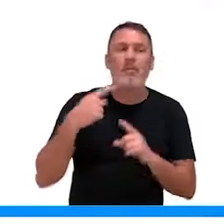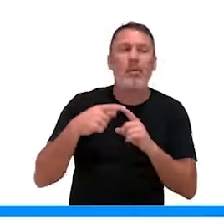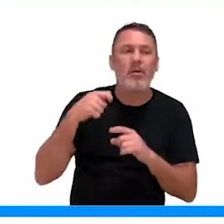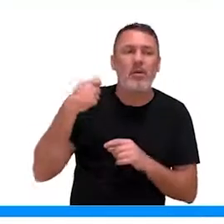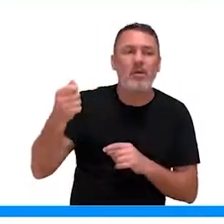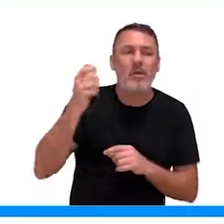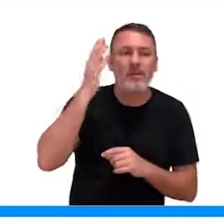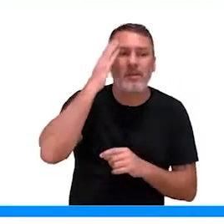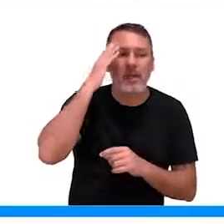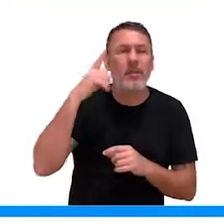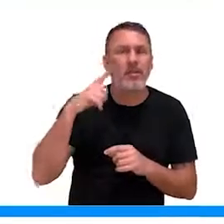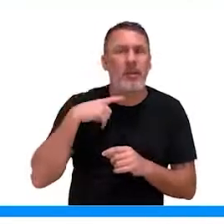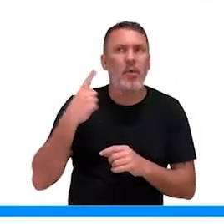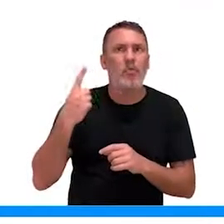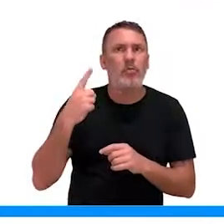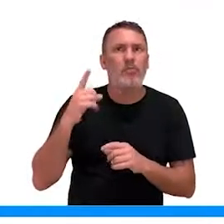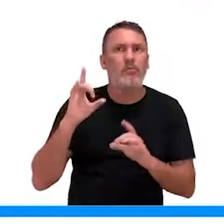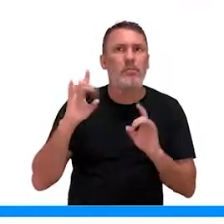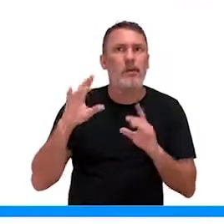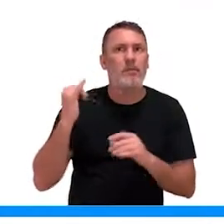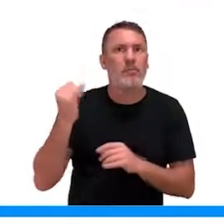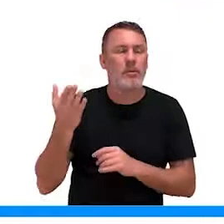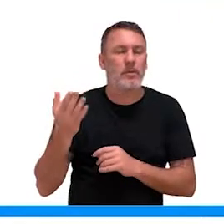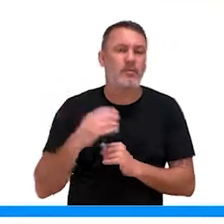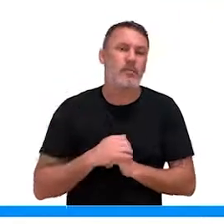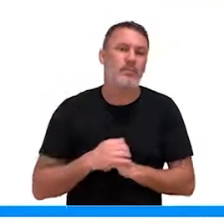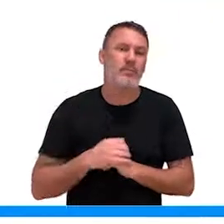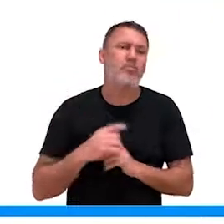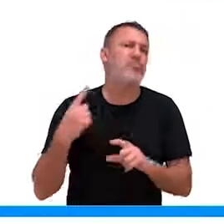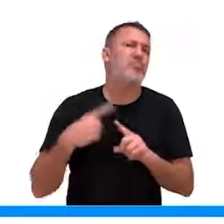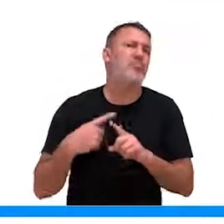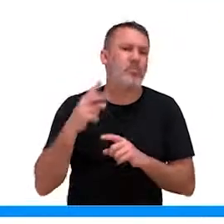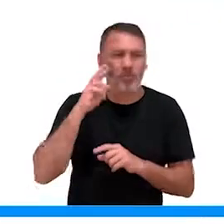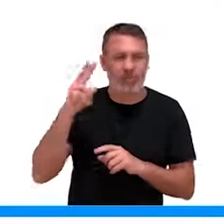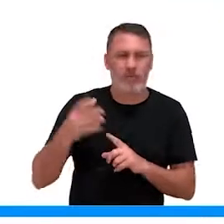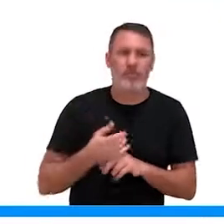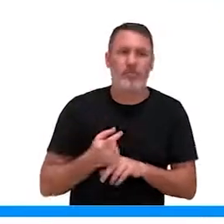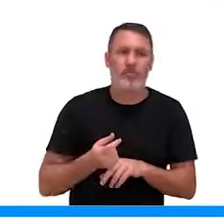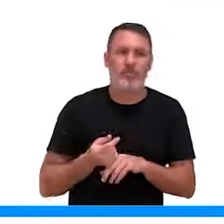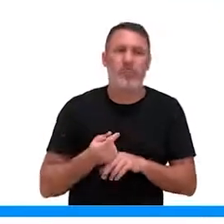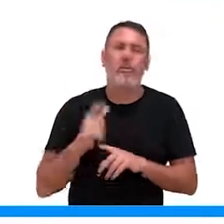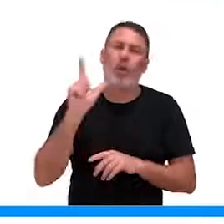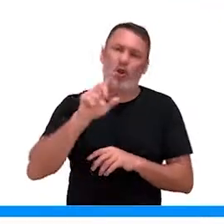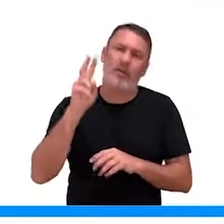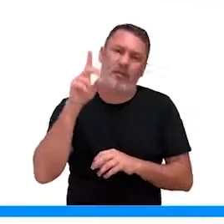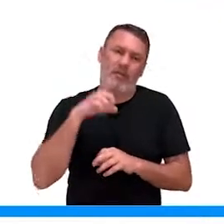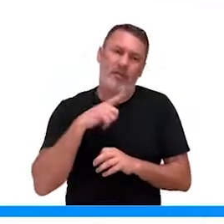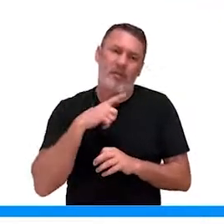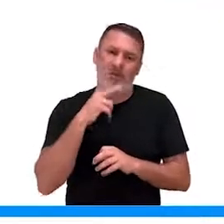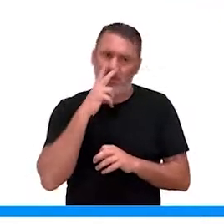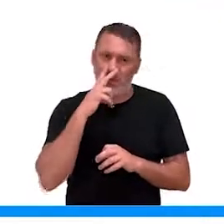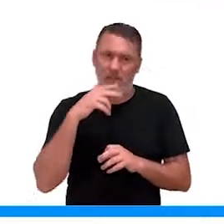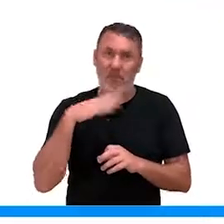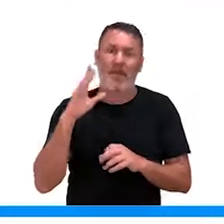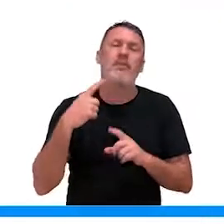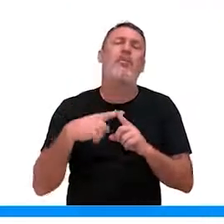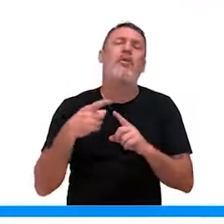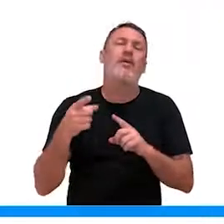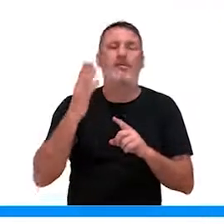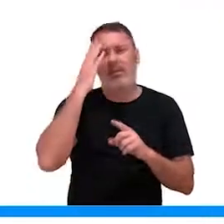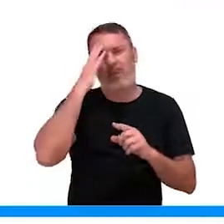Santos destaca em seus trabalhos. Primeiro, considerando aqui, claro, essa força